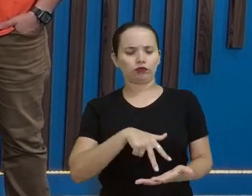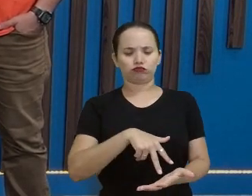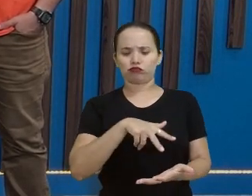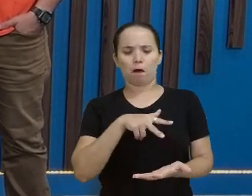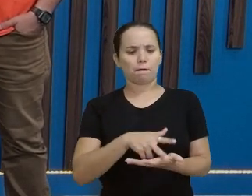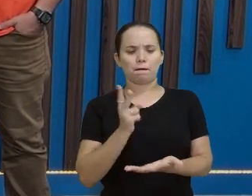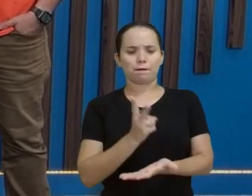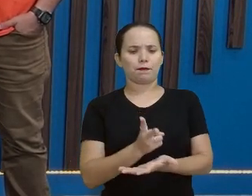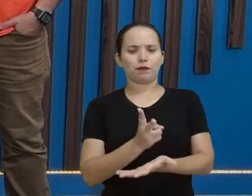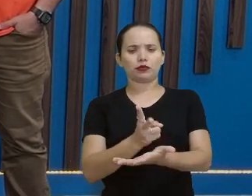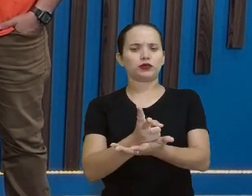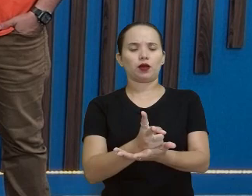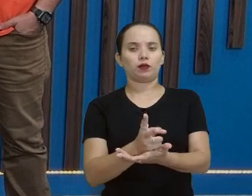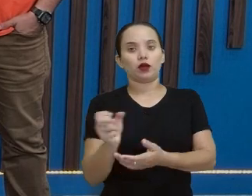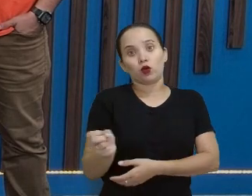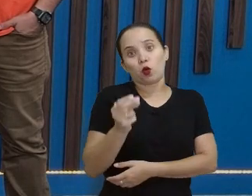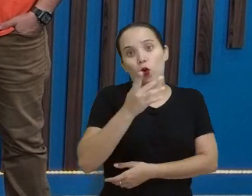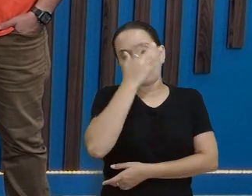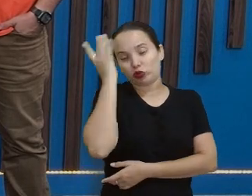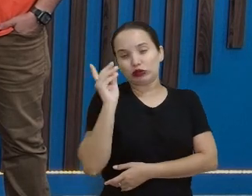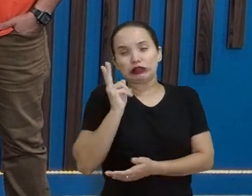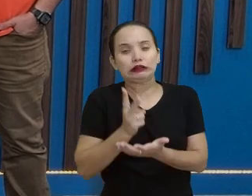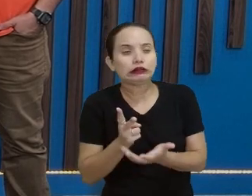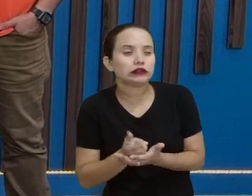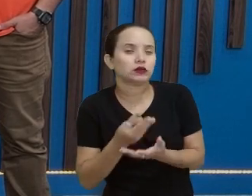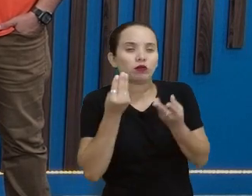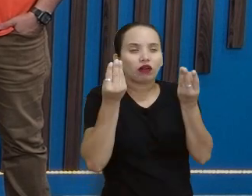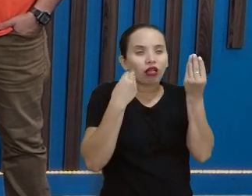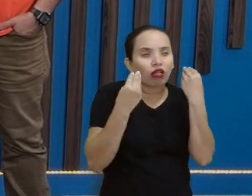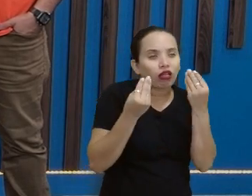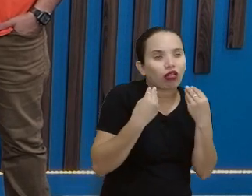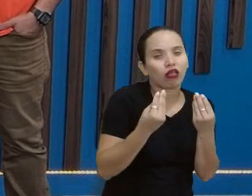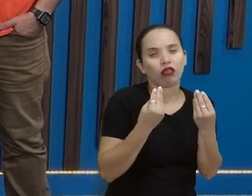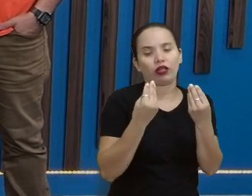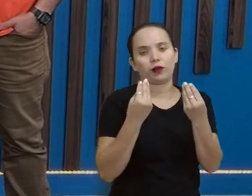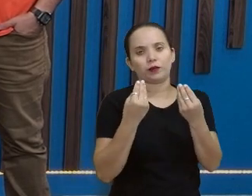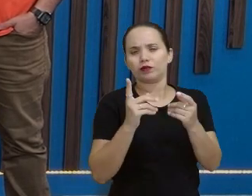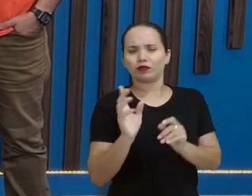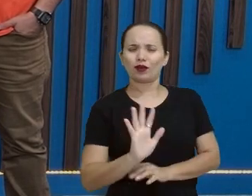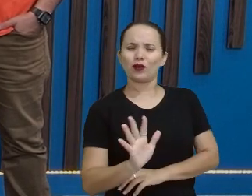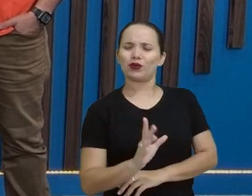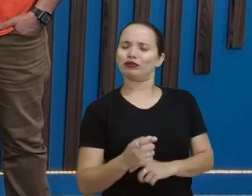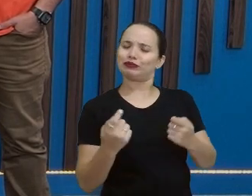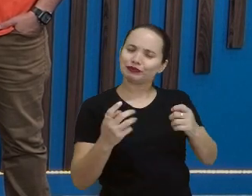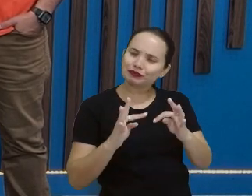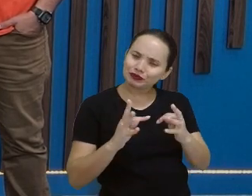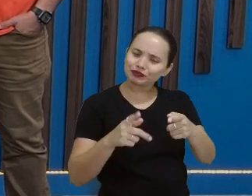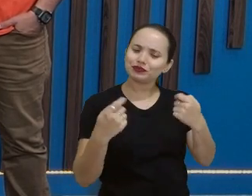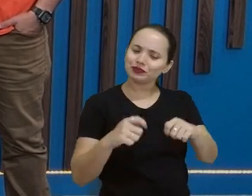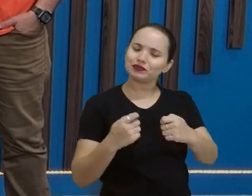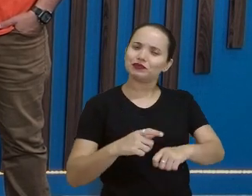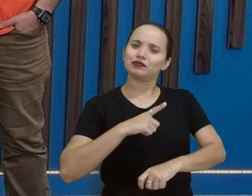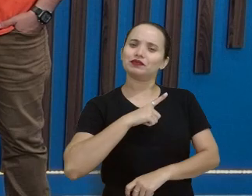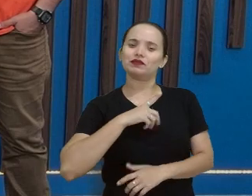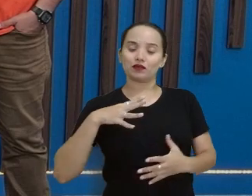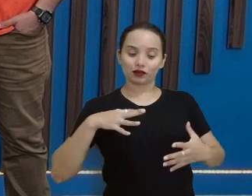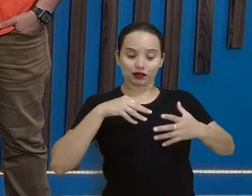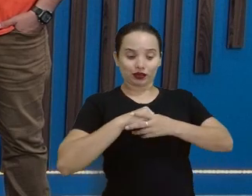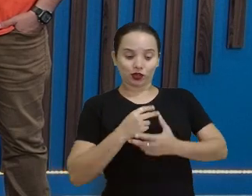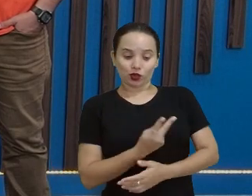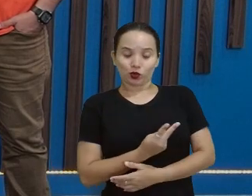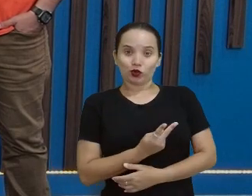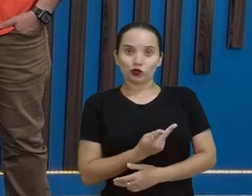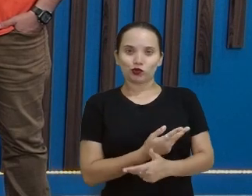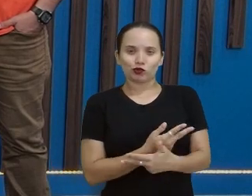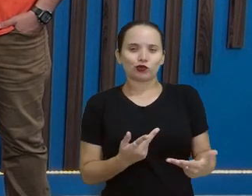Ou a pessoa que sempre é frágil, sempre é cuidada. Não, todos nós temos esse local dentro da gente. Então, falar de inteligência emocional é